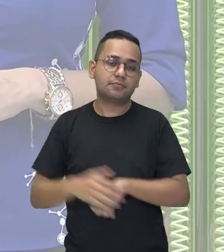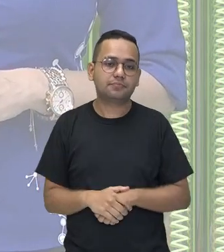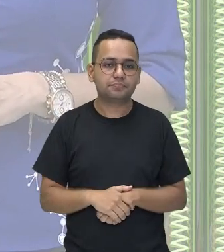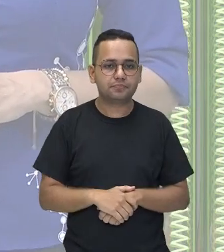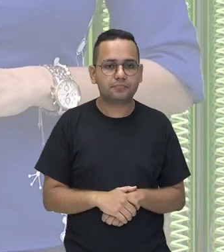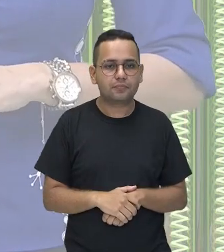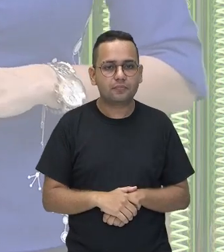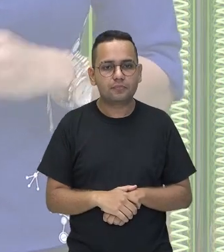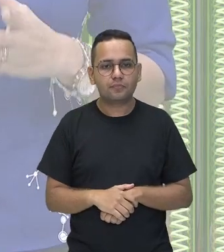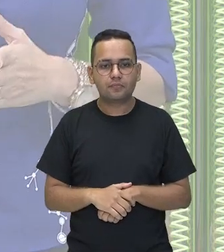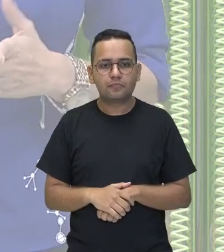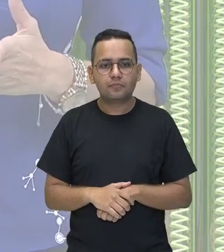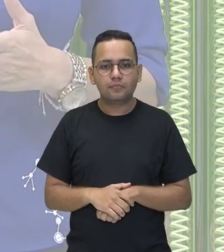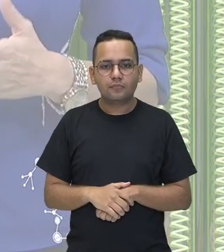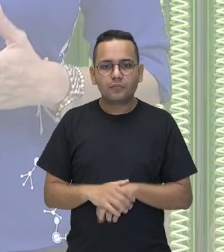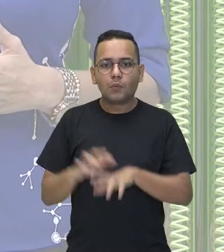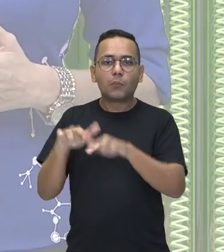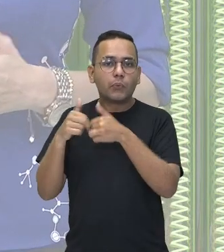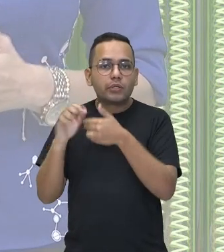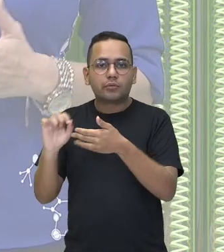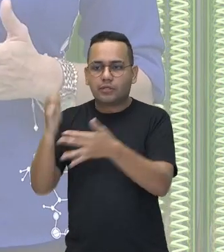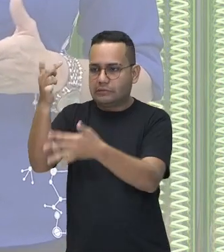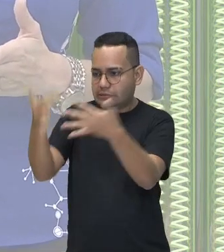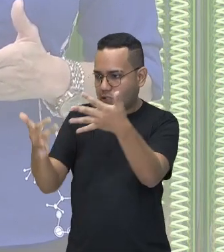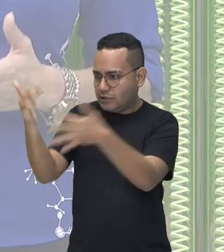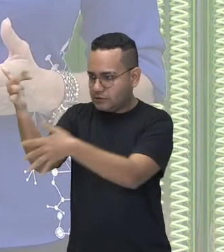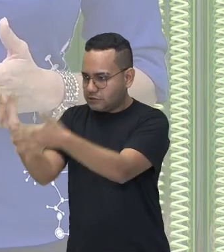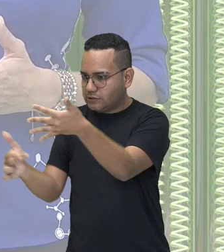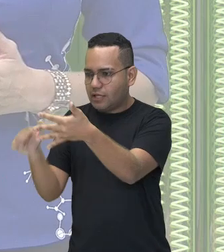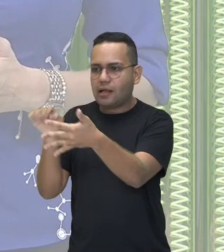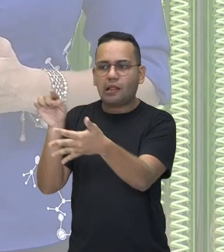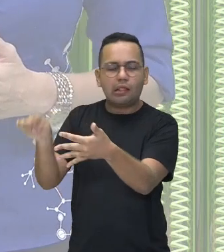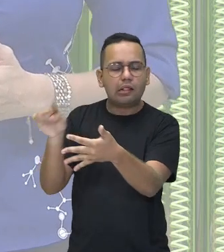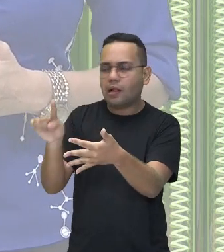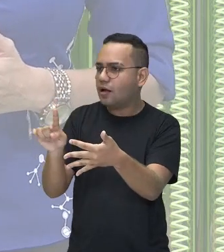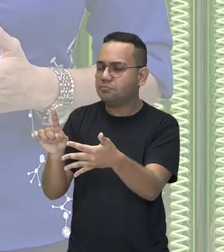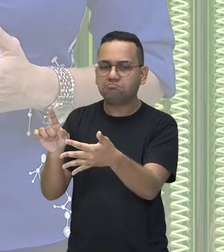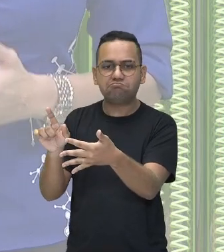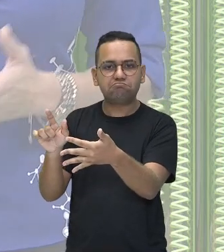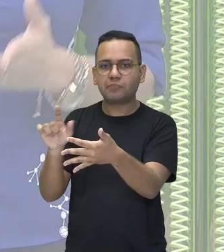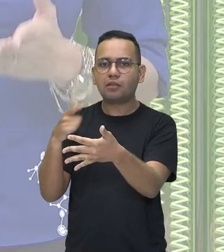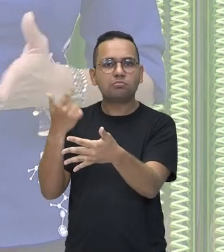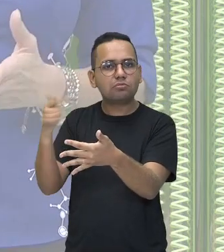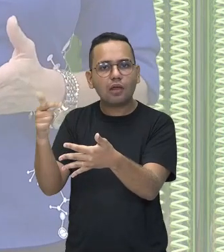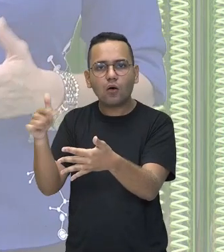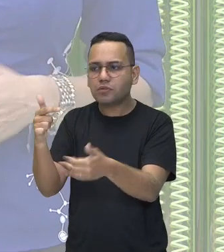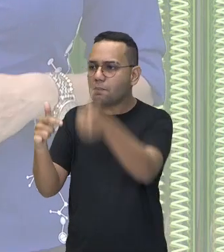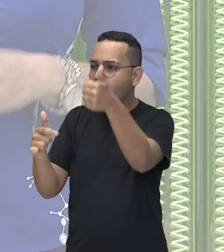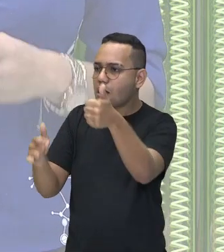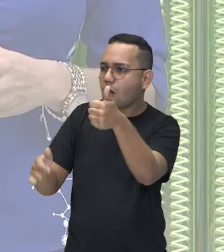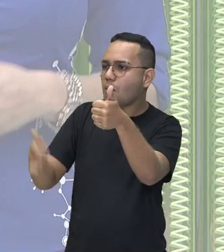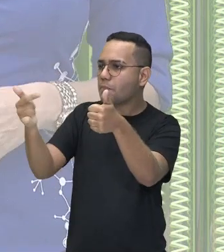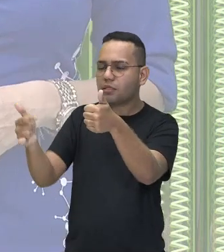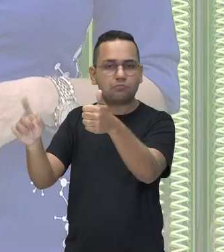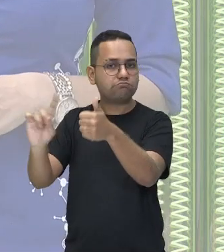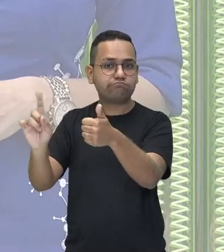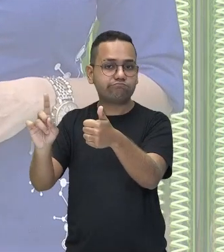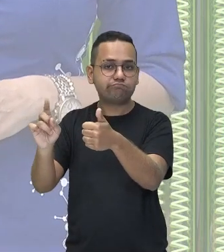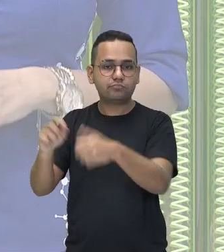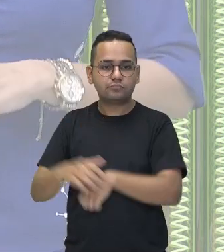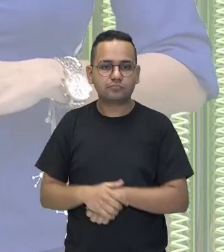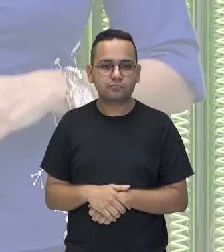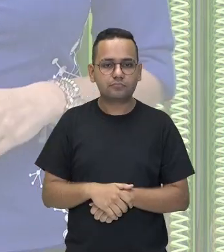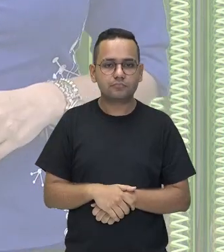são aquelas em que um dos envolvidos não é beneficiado com a interação, ou seja, um organismo